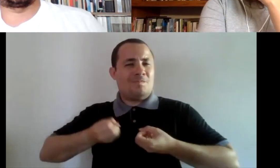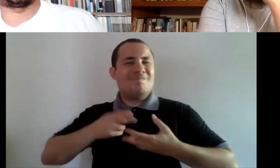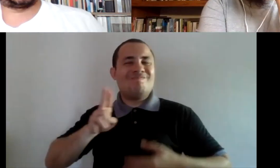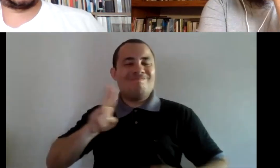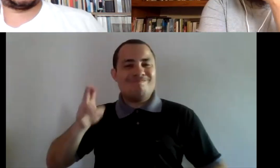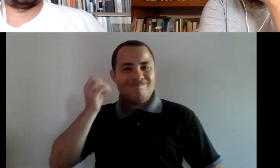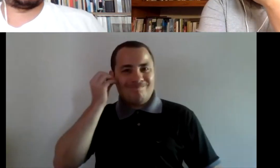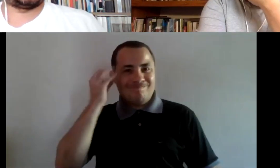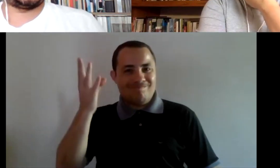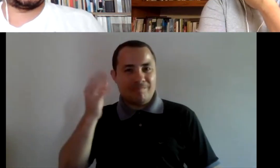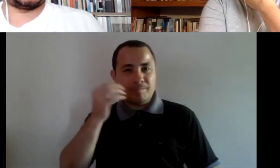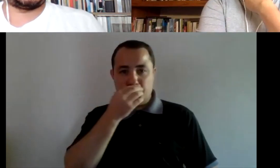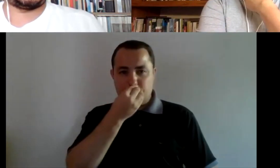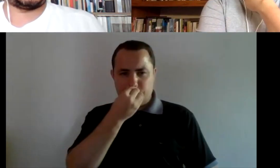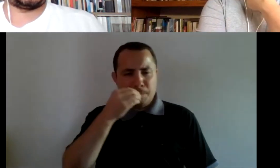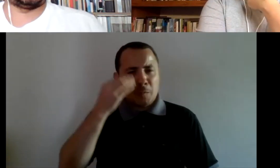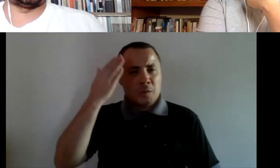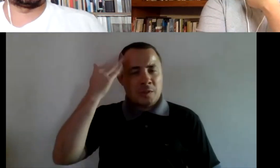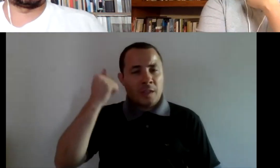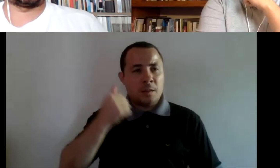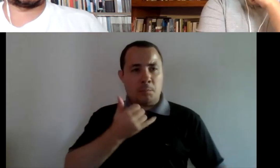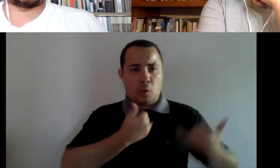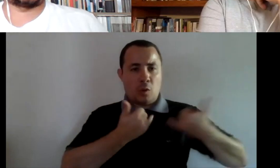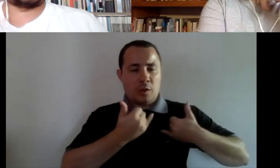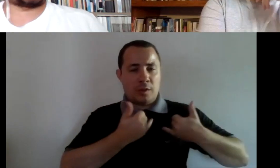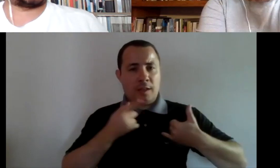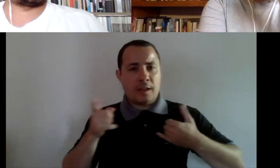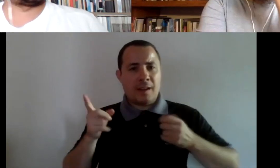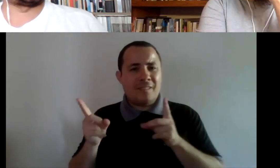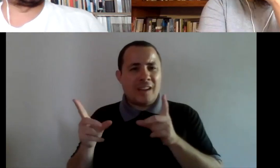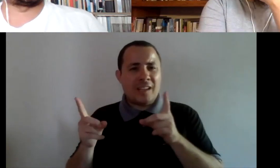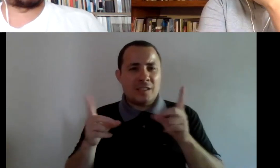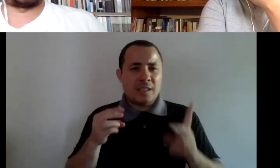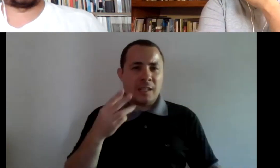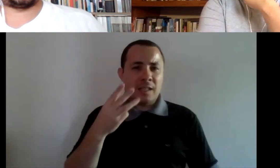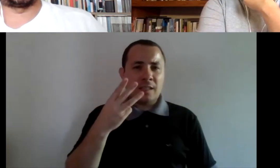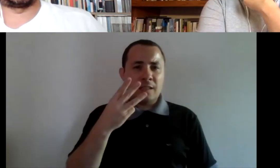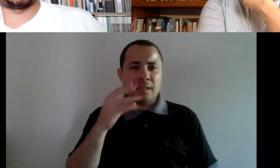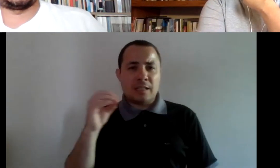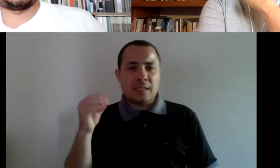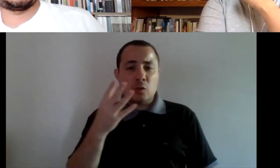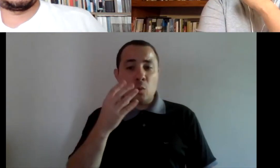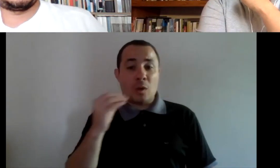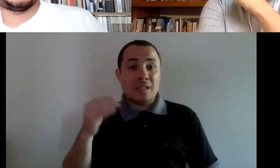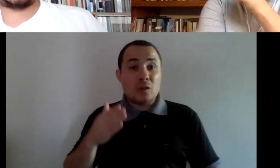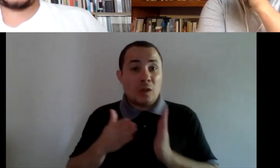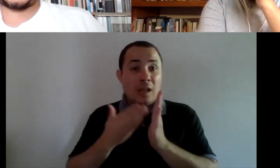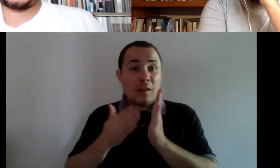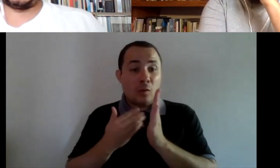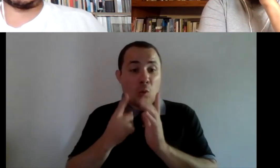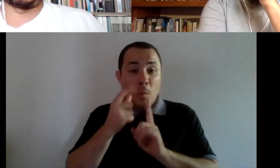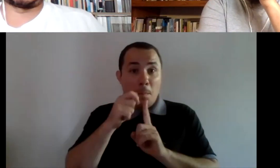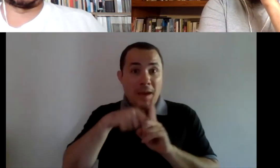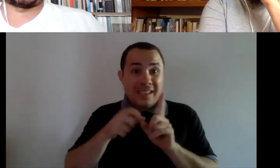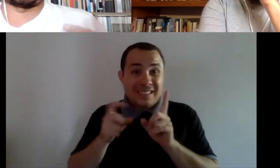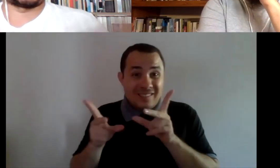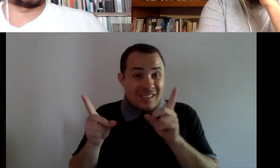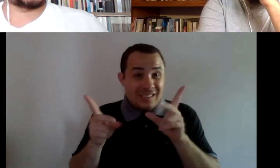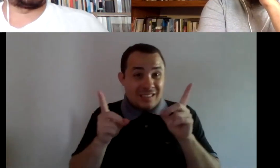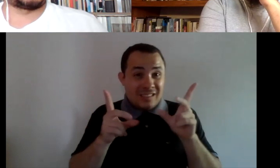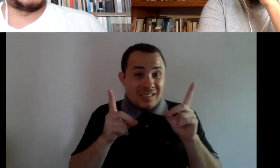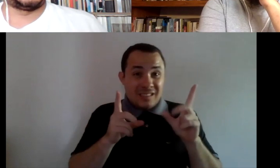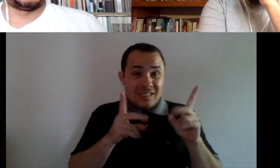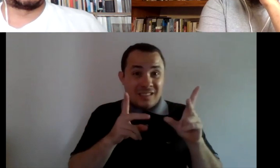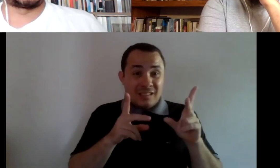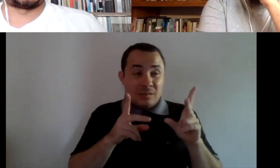contaram outro dia, assim, que ele vendia em torno de 300 a 400 livros por mês. Isso é raríssimo, se você for